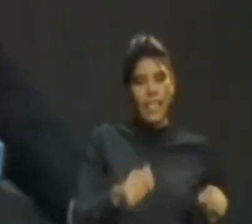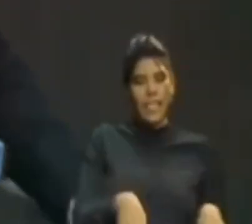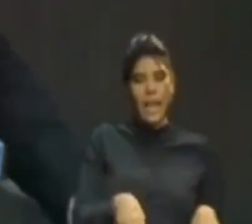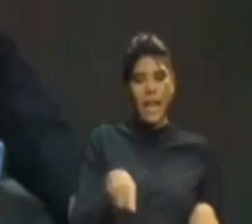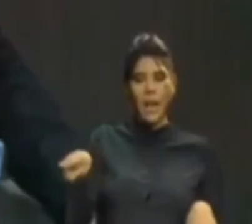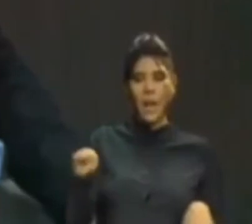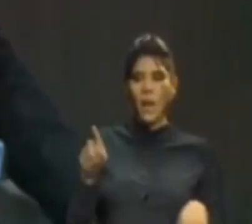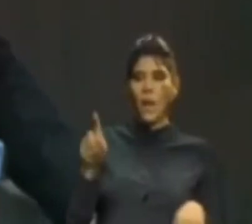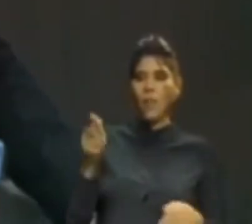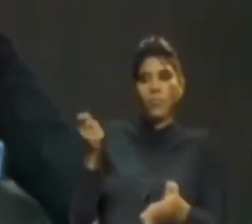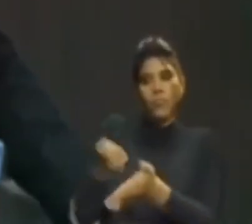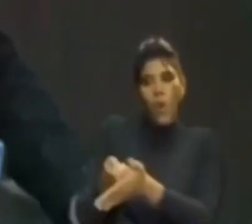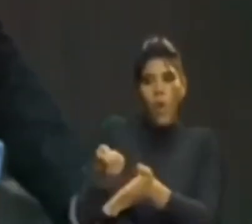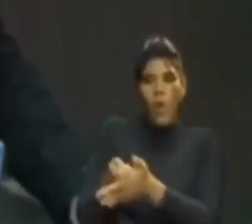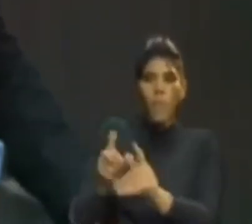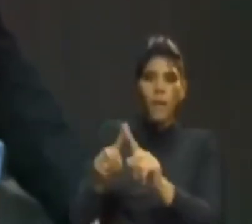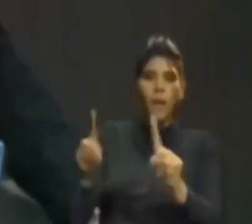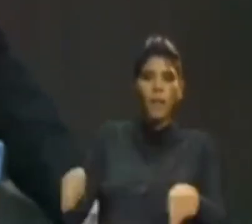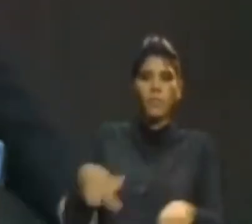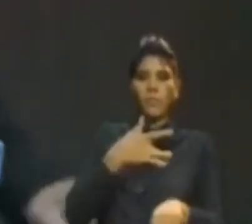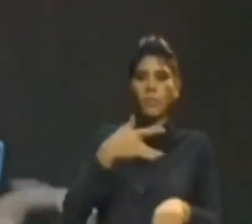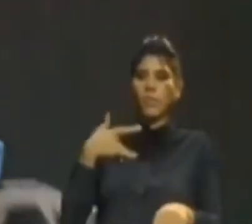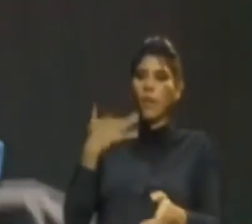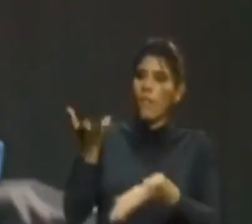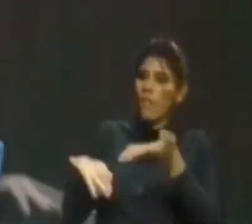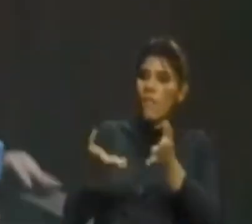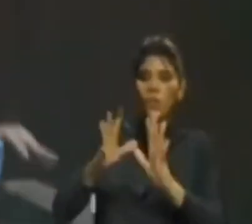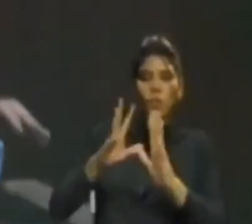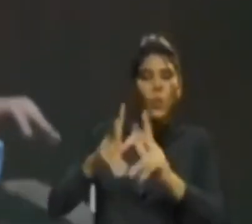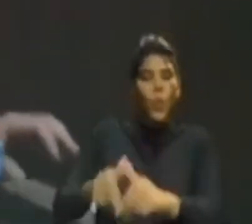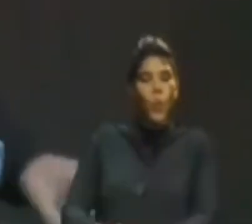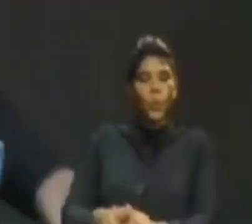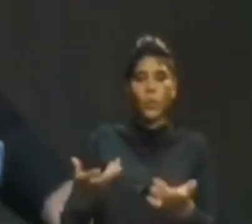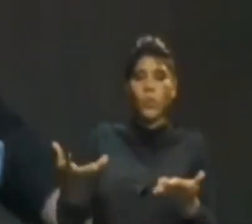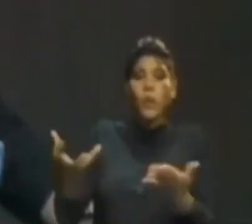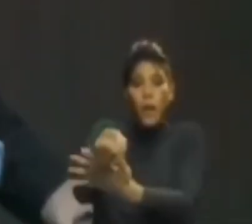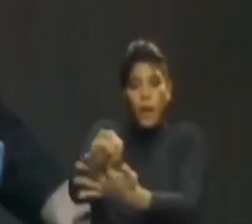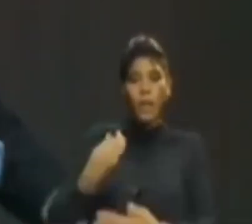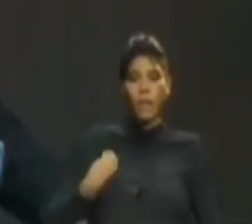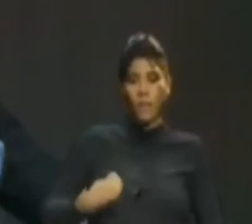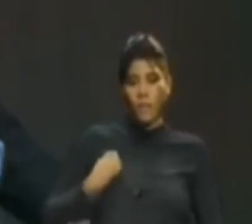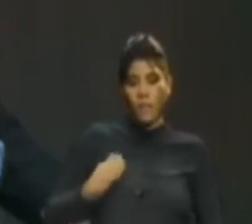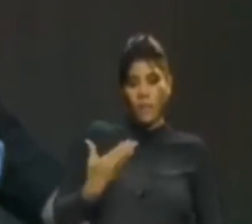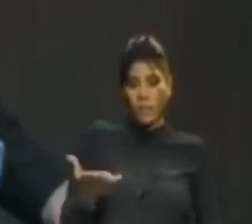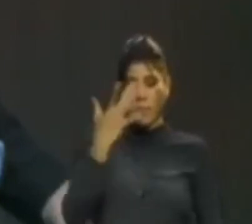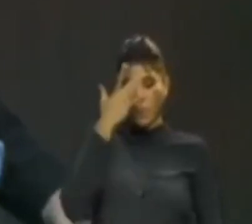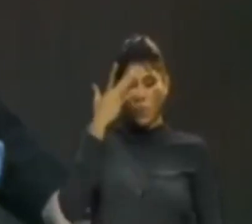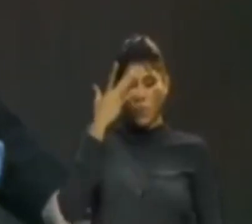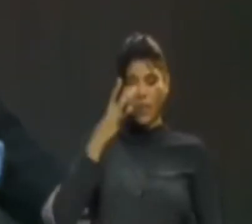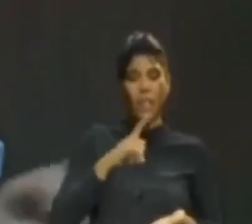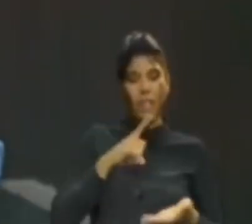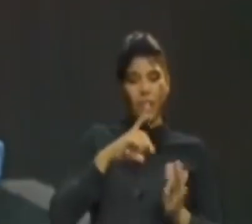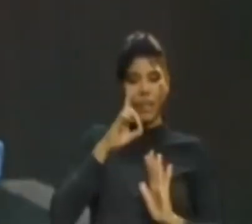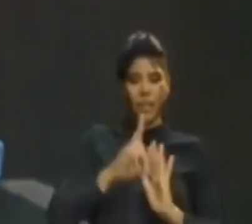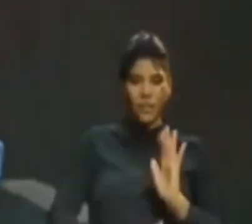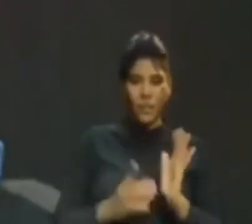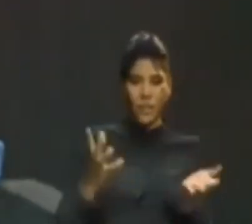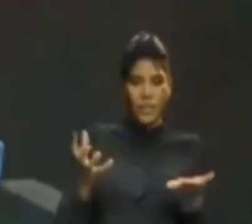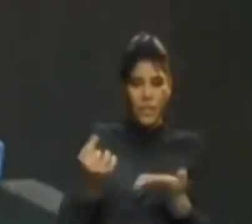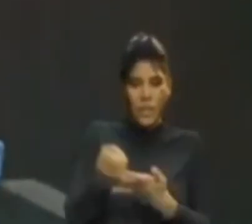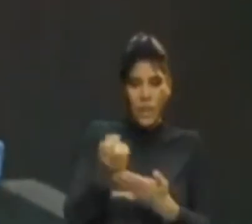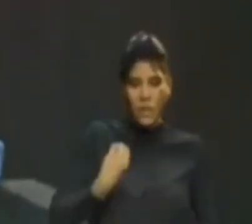procedimentos inovadores que podem salvar a vida é daquela pessoa salvar a vida